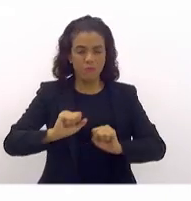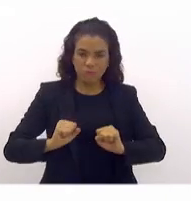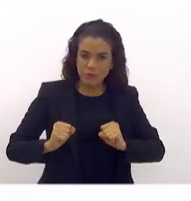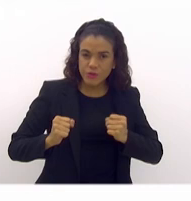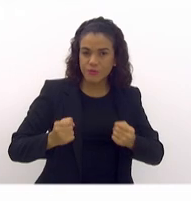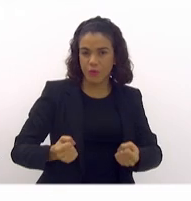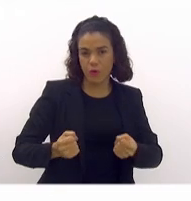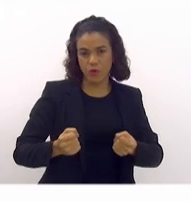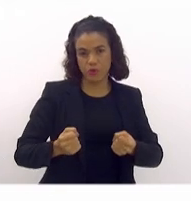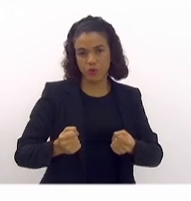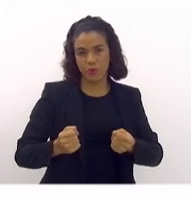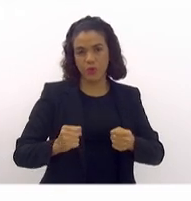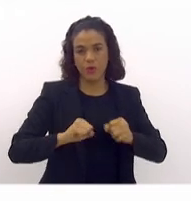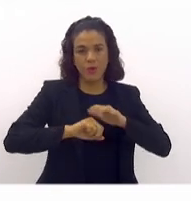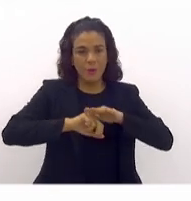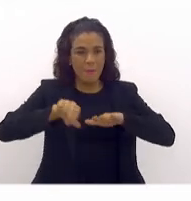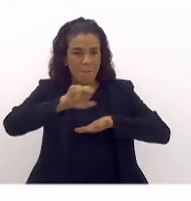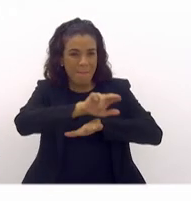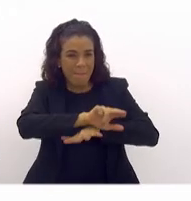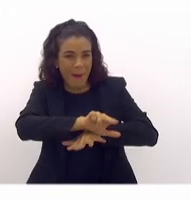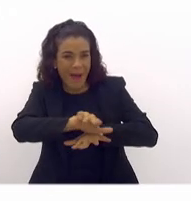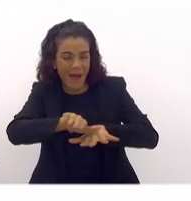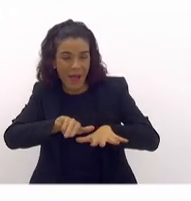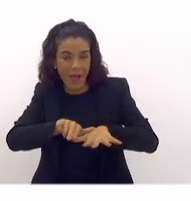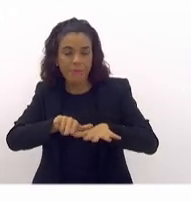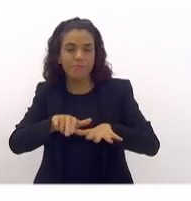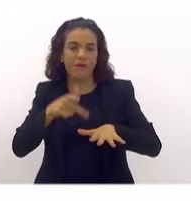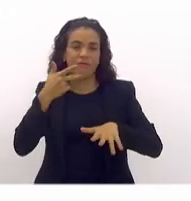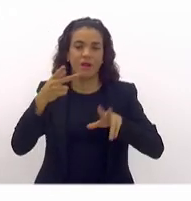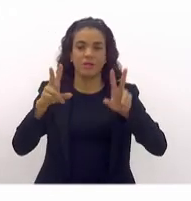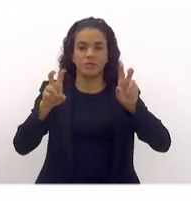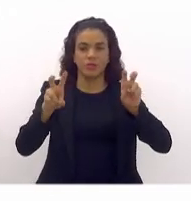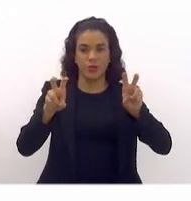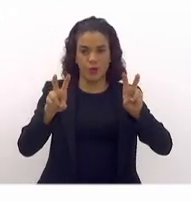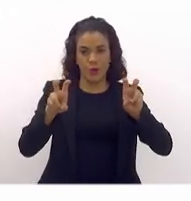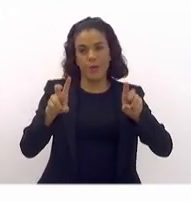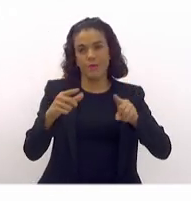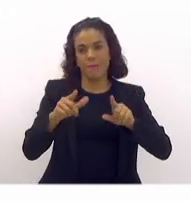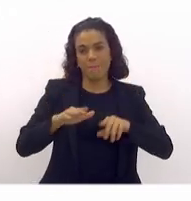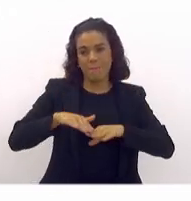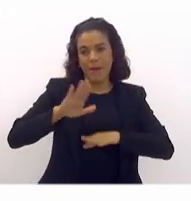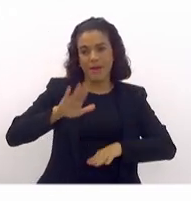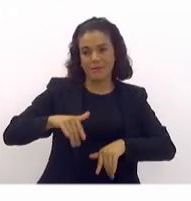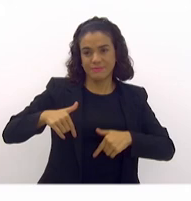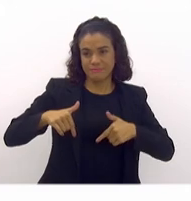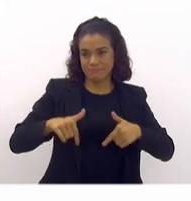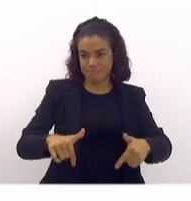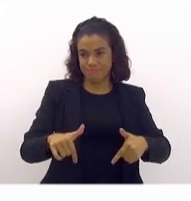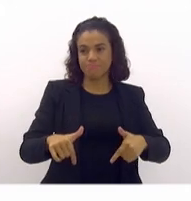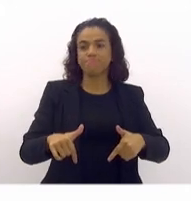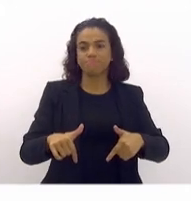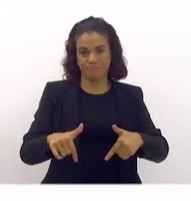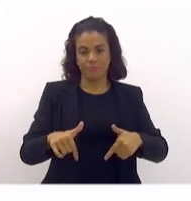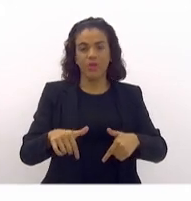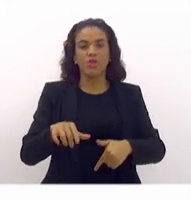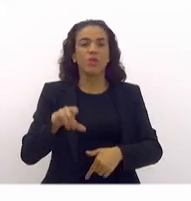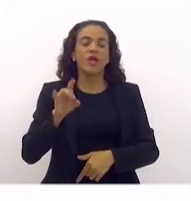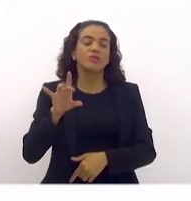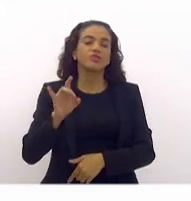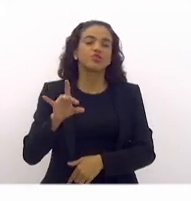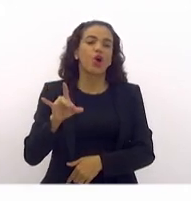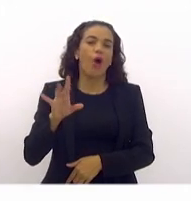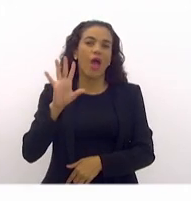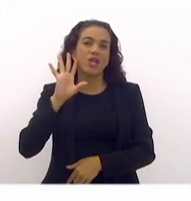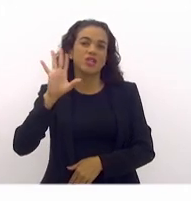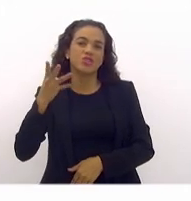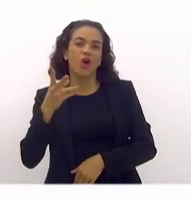esforço intersetorial para trazer abordagens que, de fato, sejam mais efetivas, que não sejam só um enxugar de